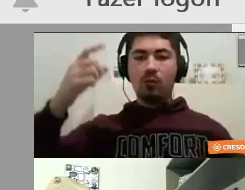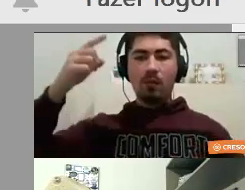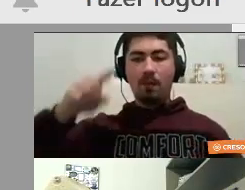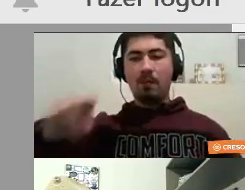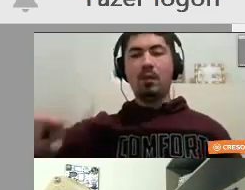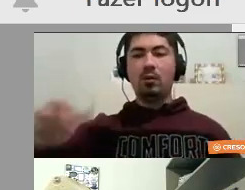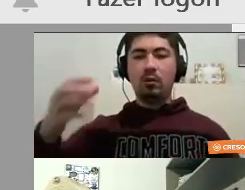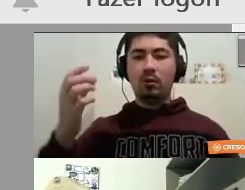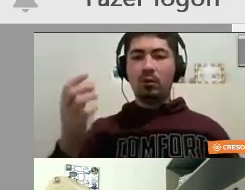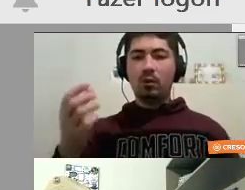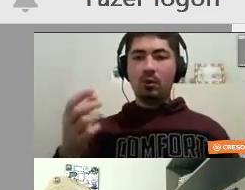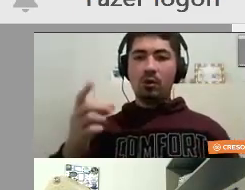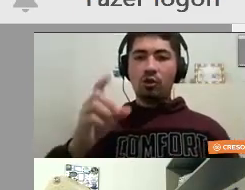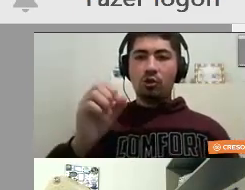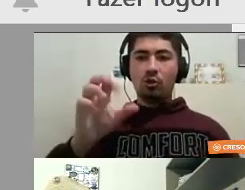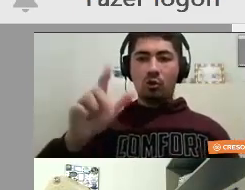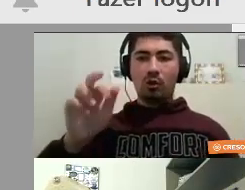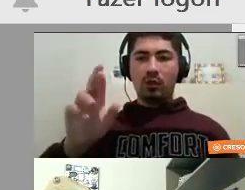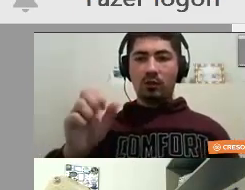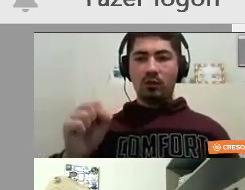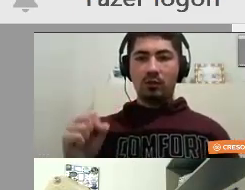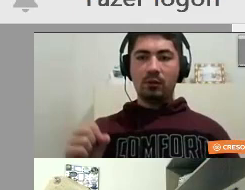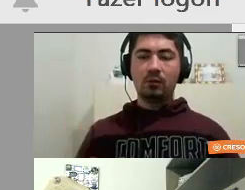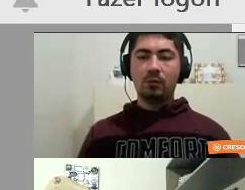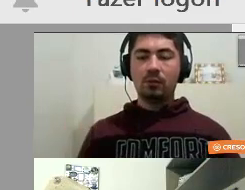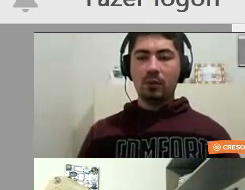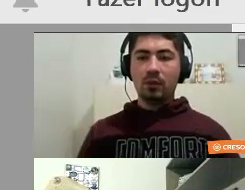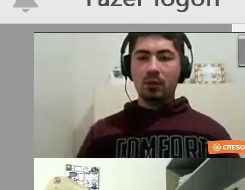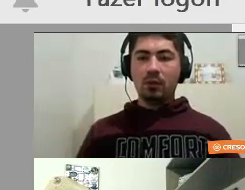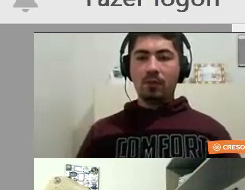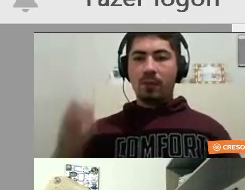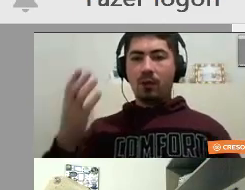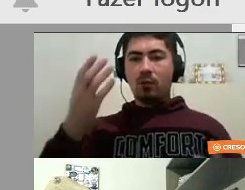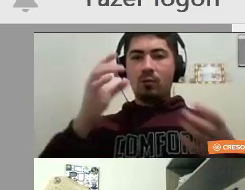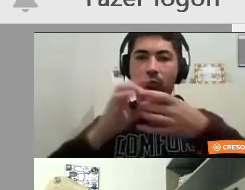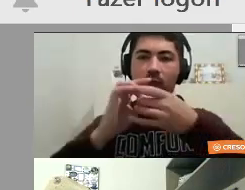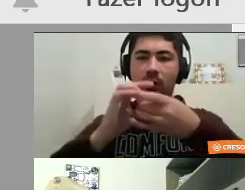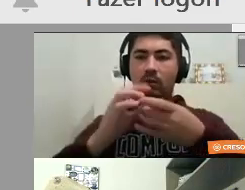tornaram parceiros nossos na luta contra a paralisia infantil.